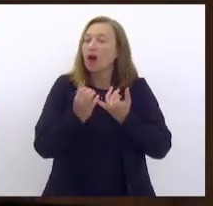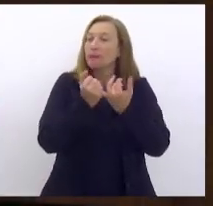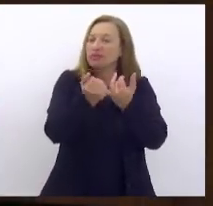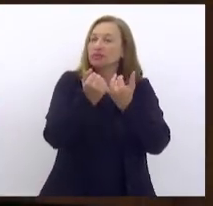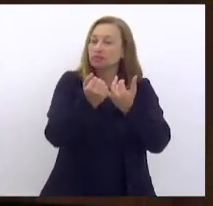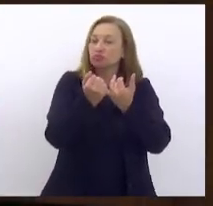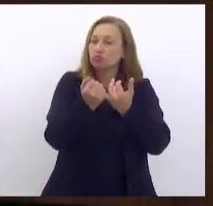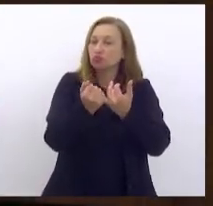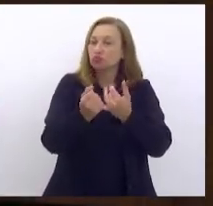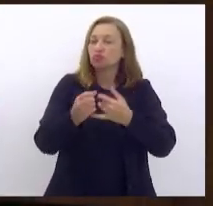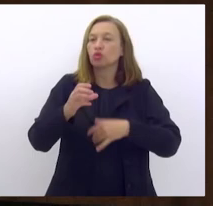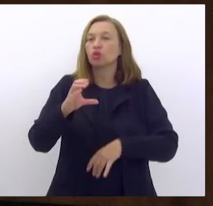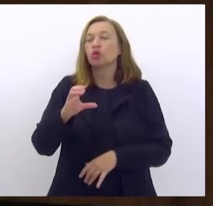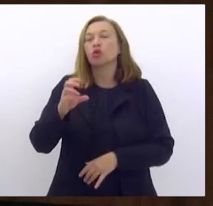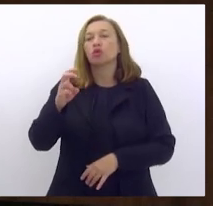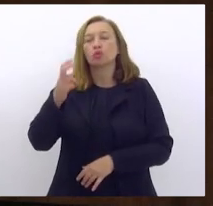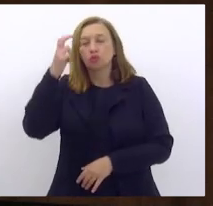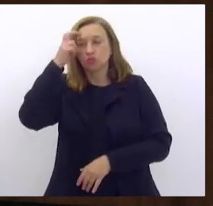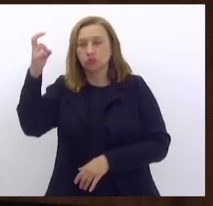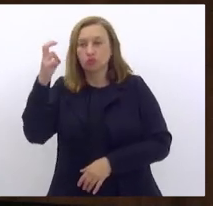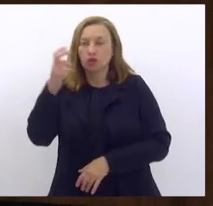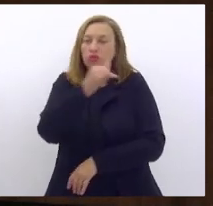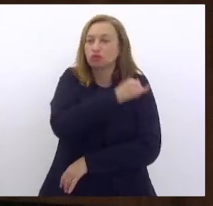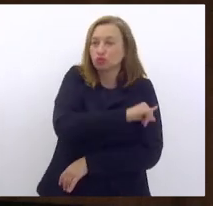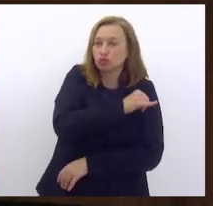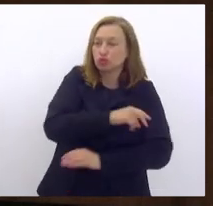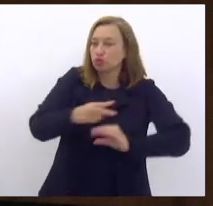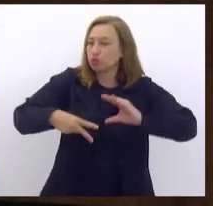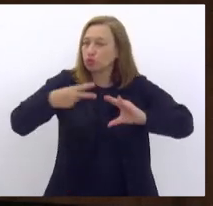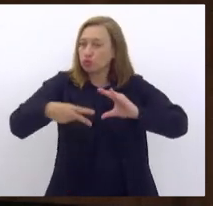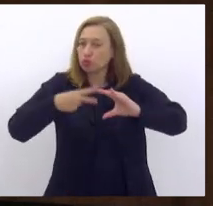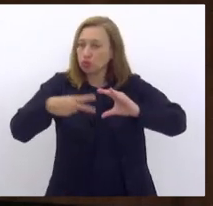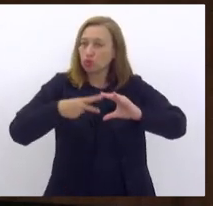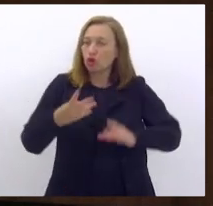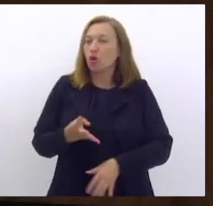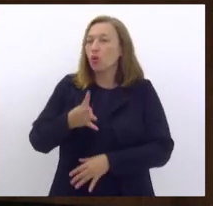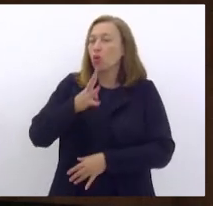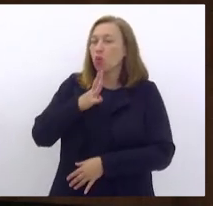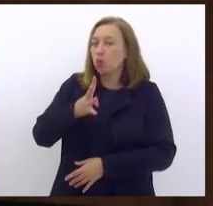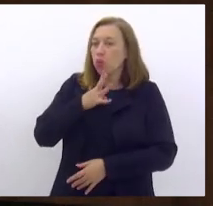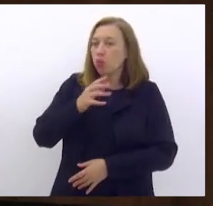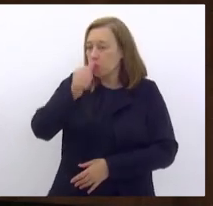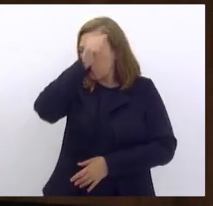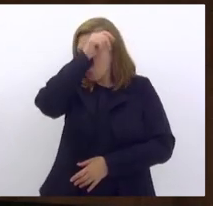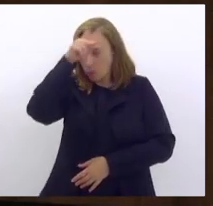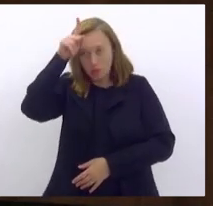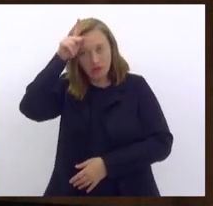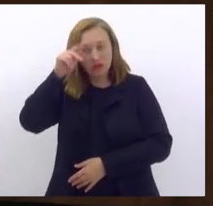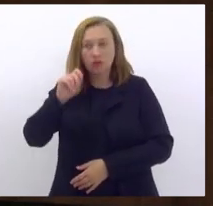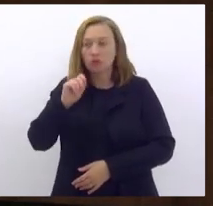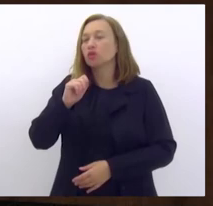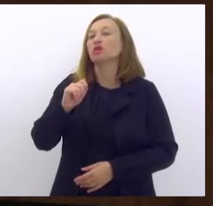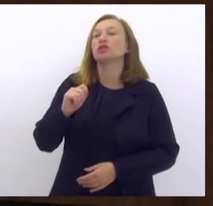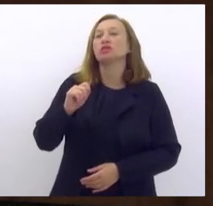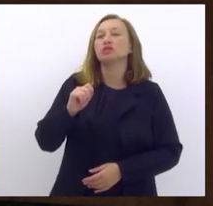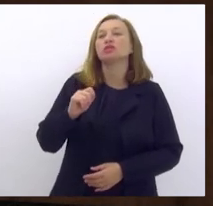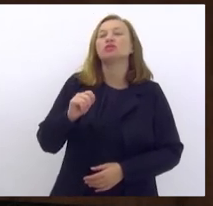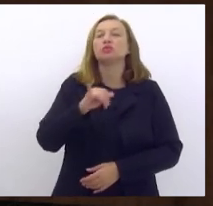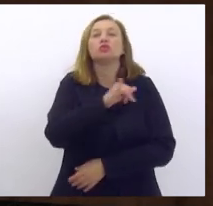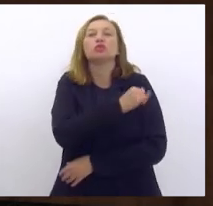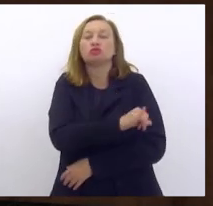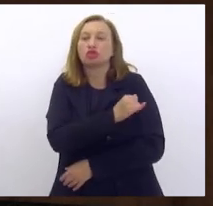pela Câmara de Vereadores do Rio, reconhecidos pela Prefeitura Municipal do Rio de